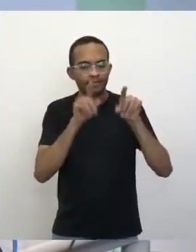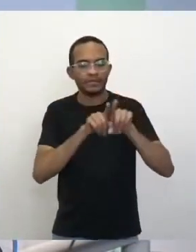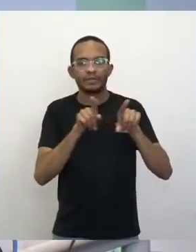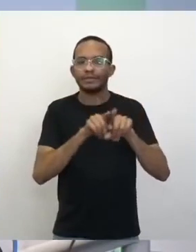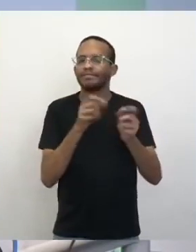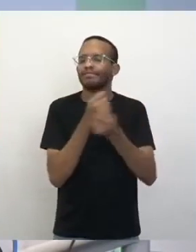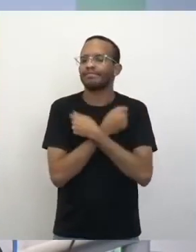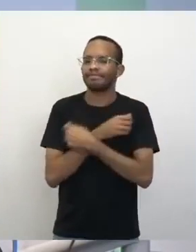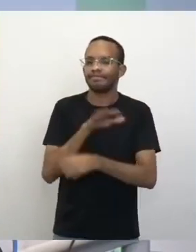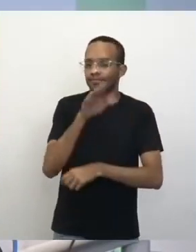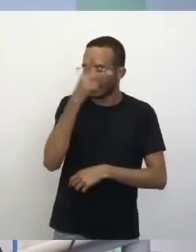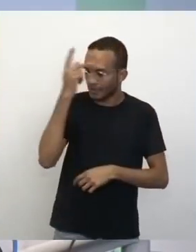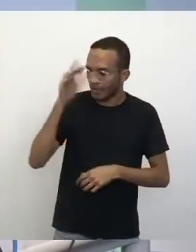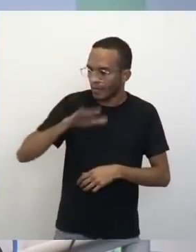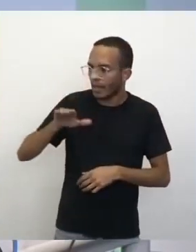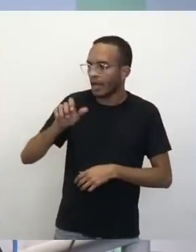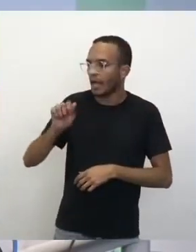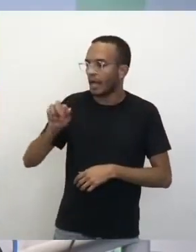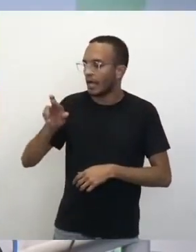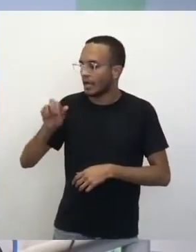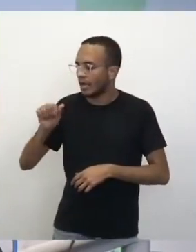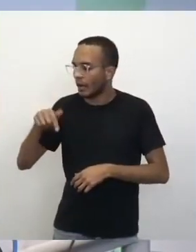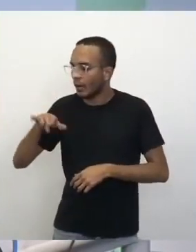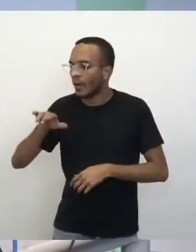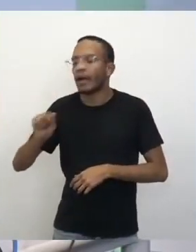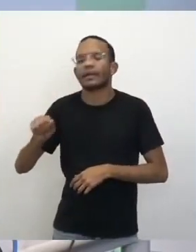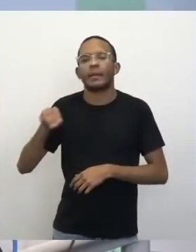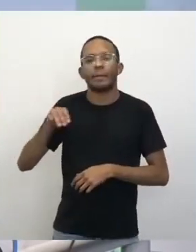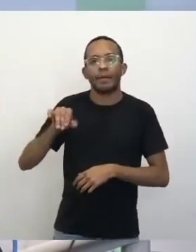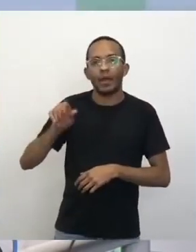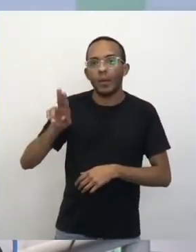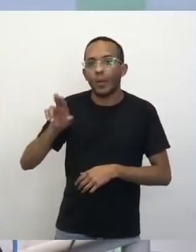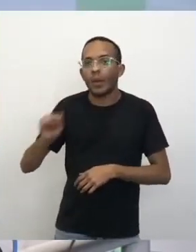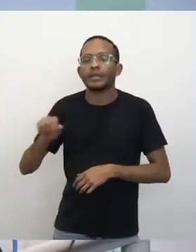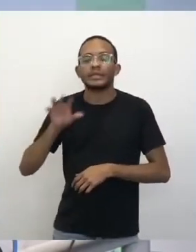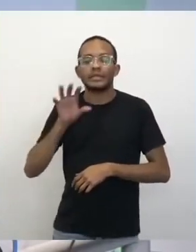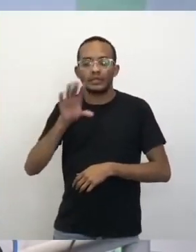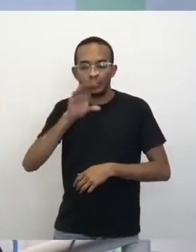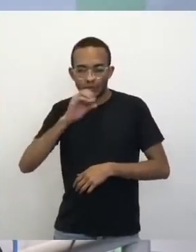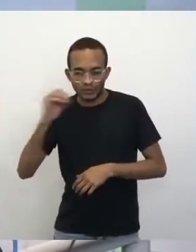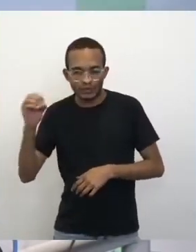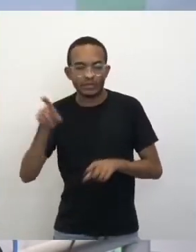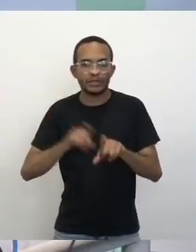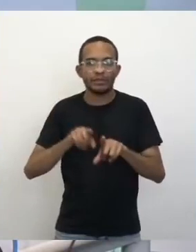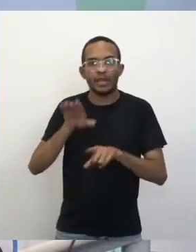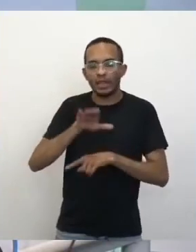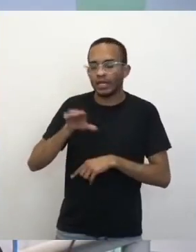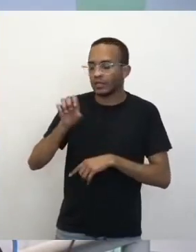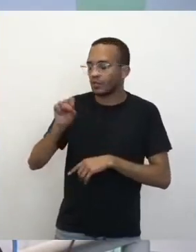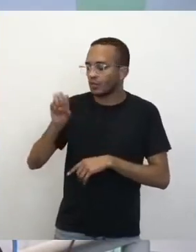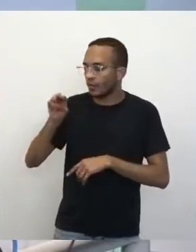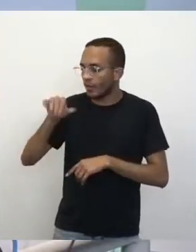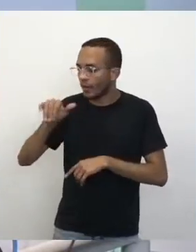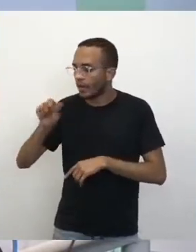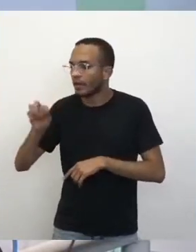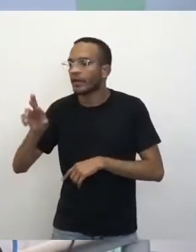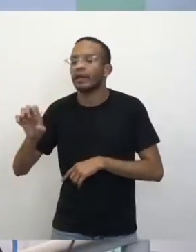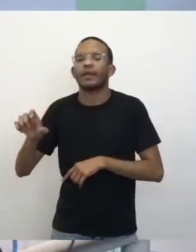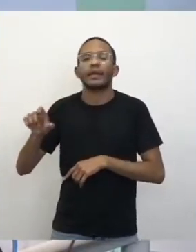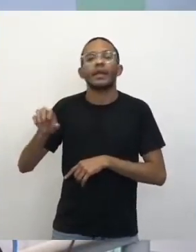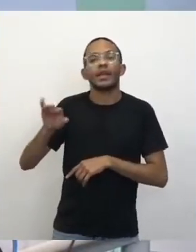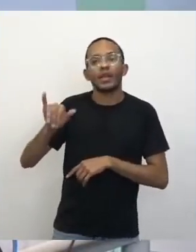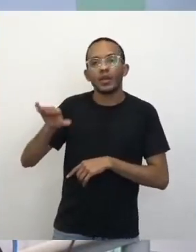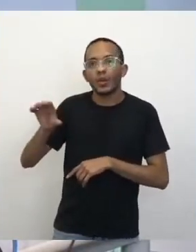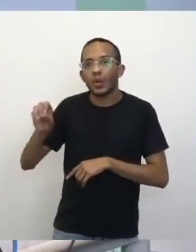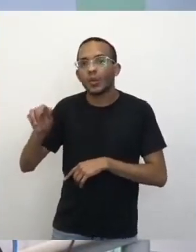um abraço aí para o pessoal de Araraquara, Mauá, o pessoal daqui da diretoria Centro-Oeste daqui de São Paulo, o pessoal de Sumaré, de Rio Grande da Serra,